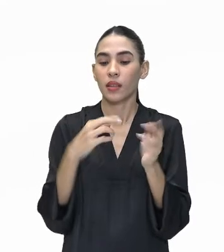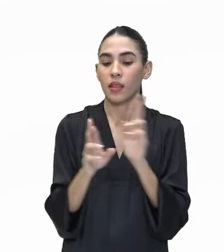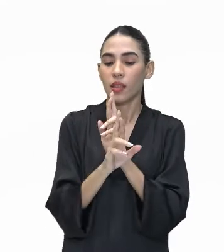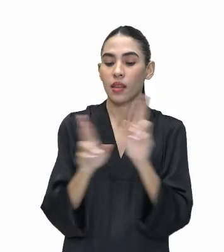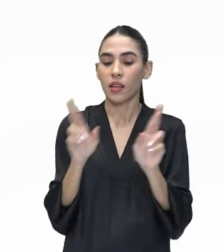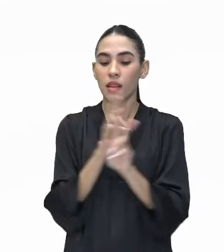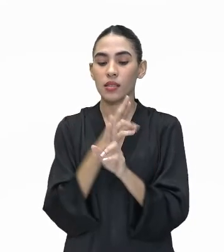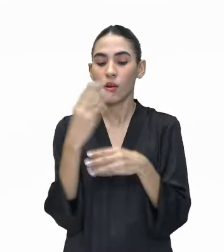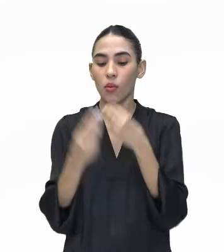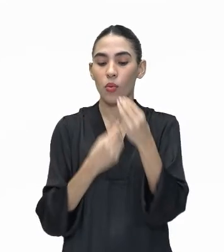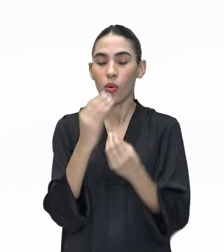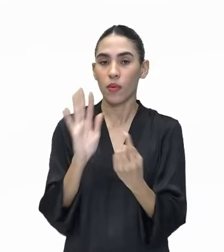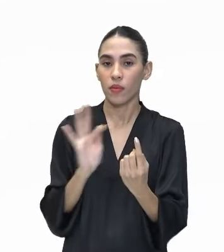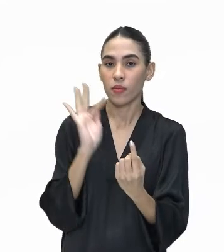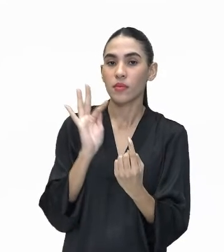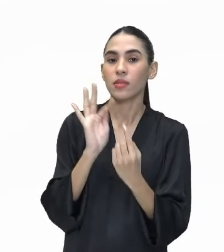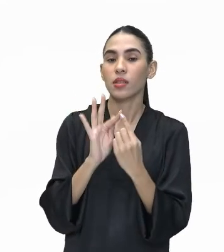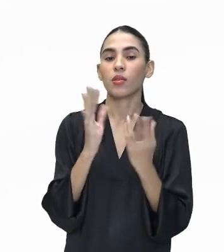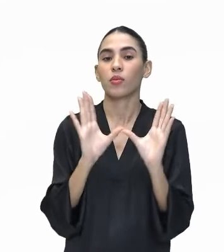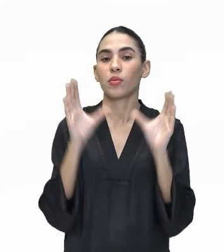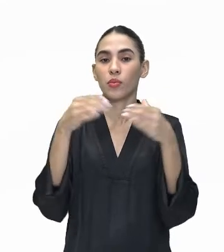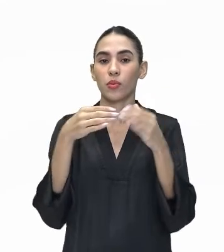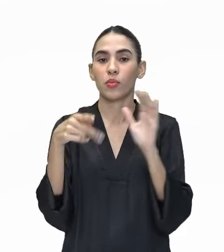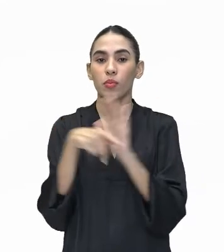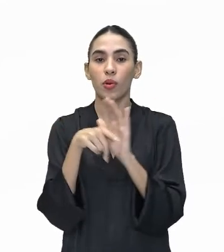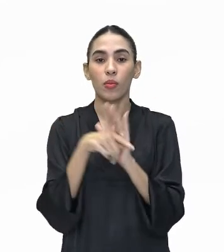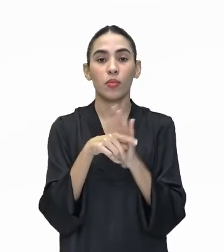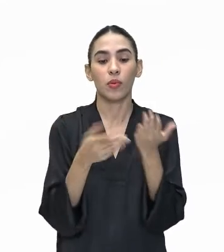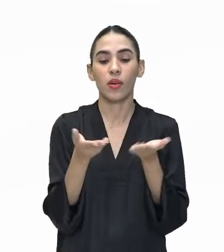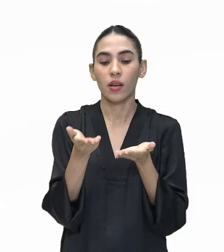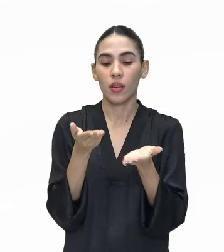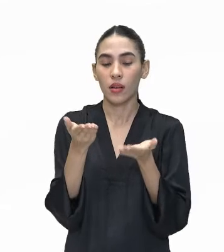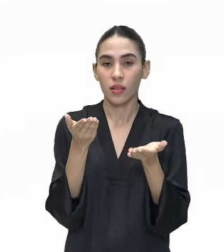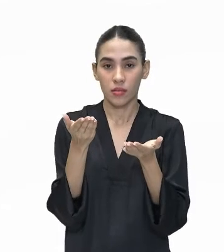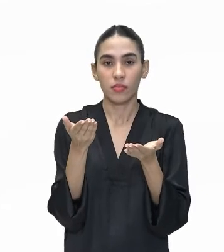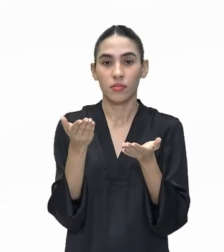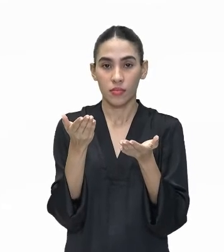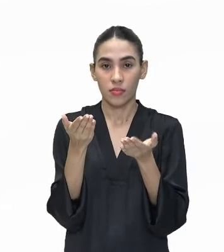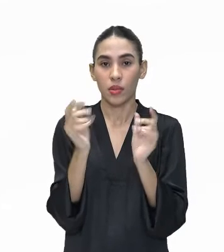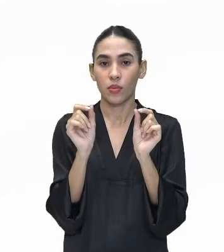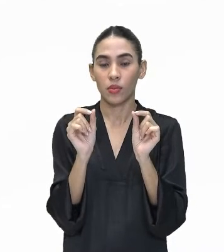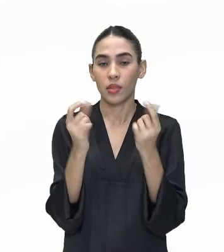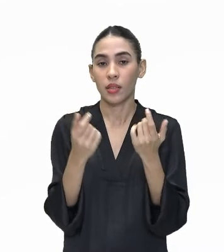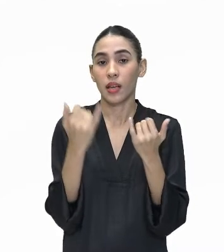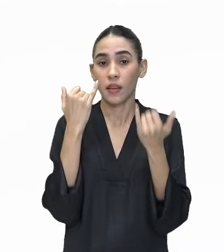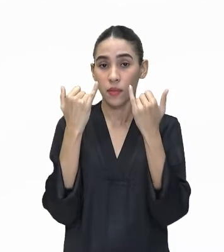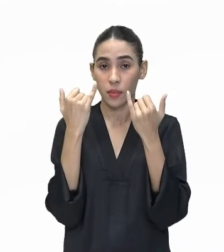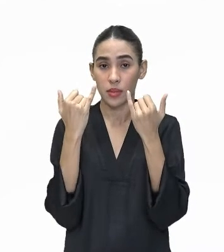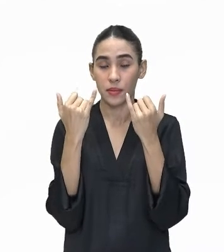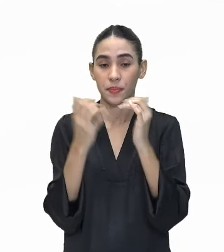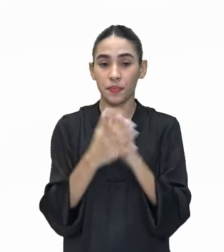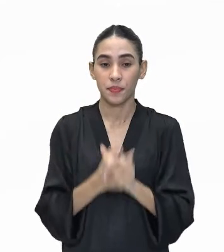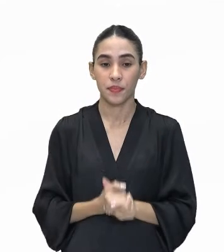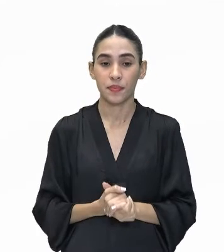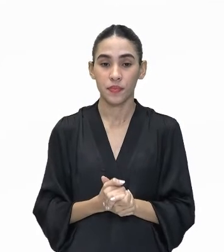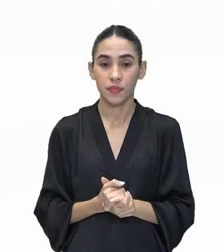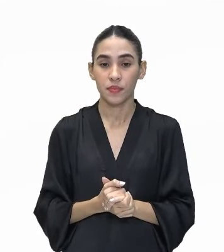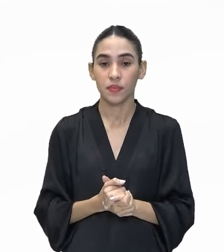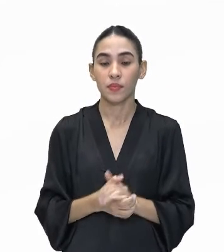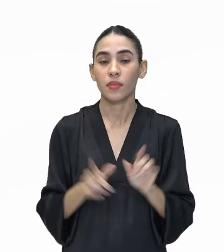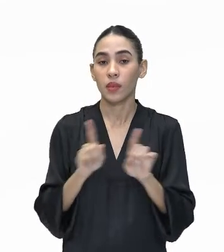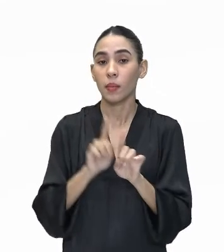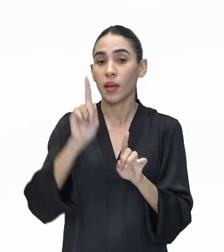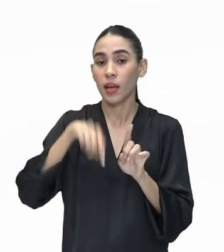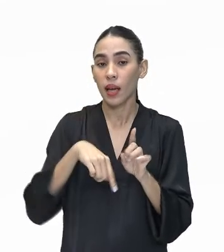ao funcionamento de um conjunto de tratamentos de informação. É um